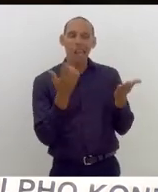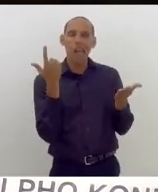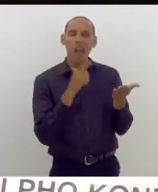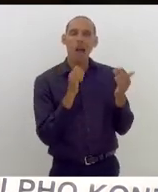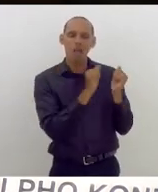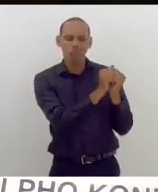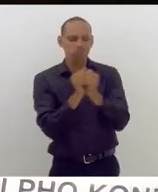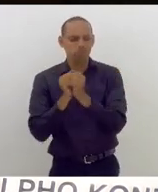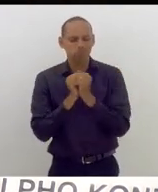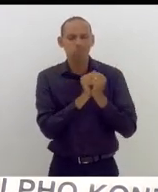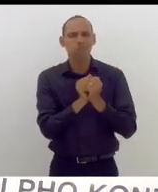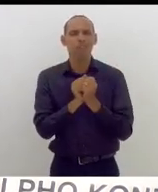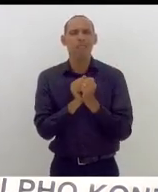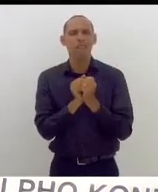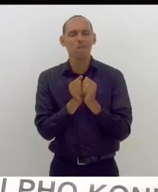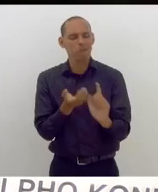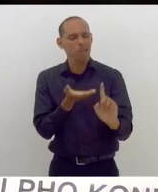agregadora.